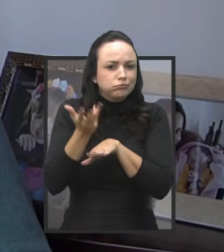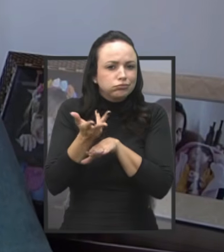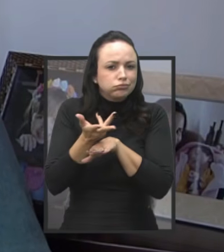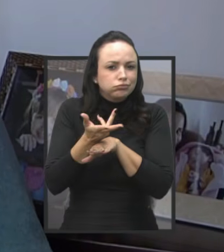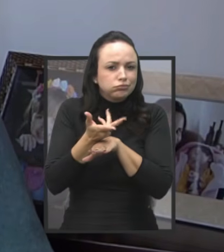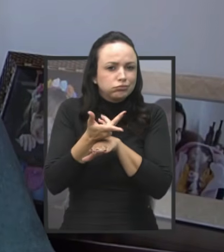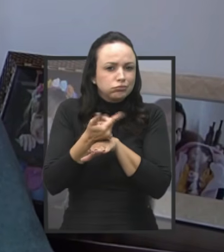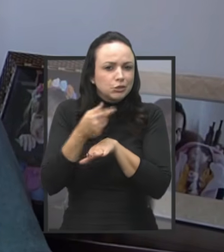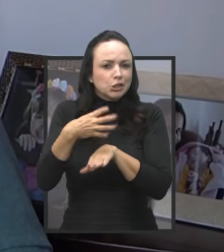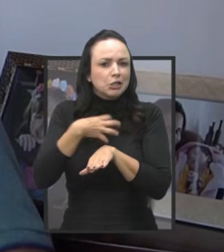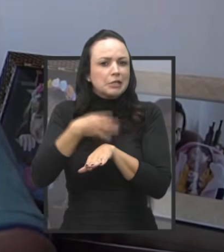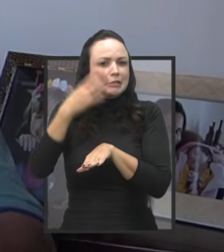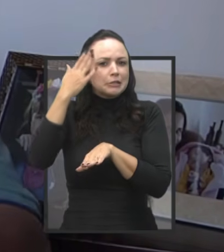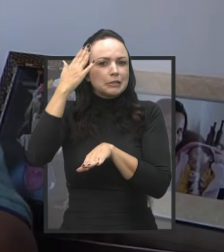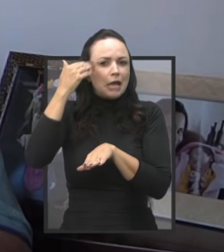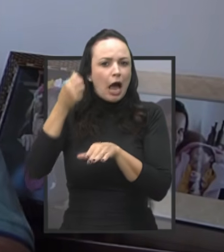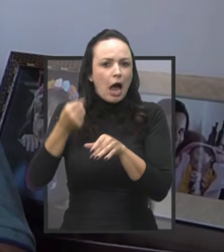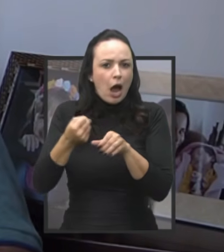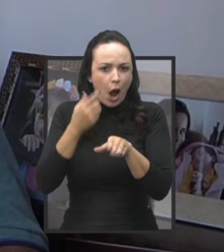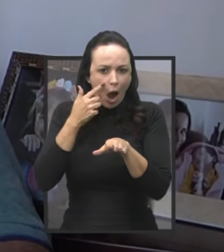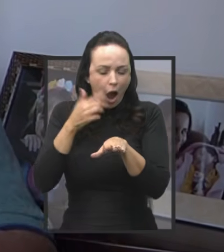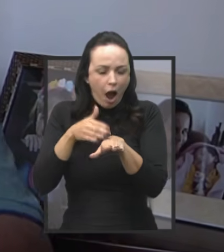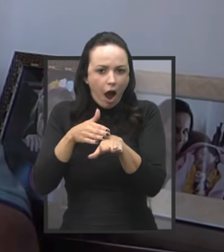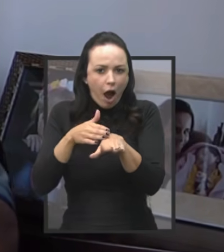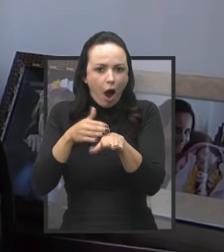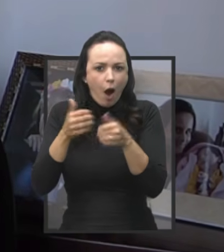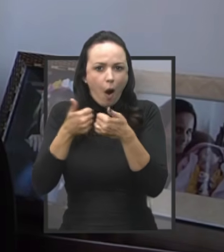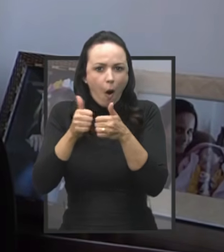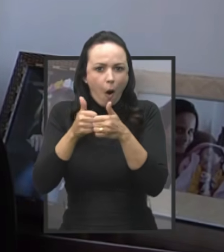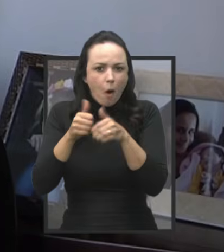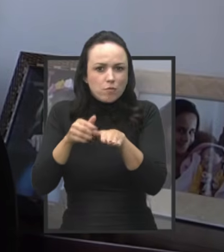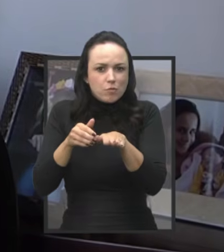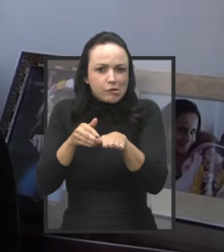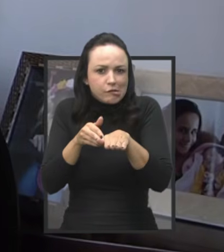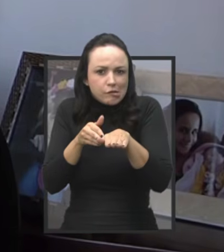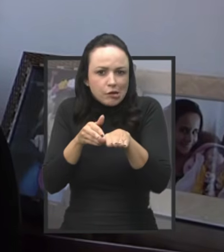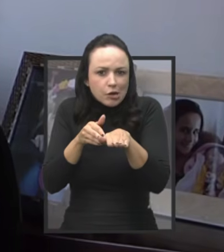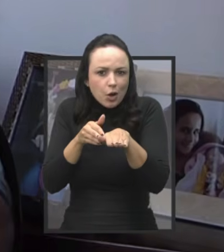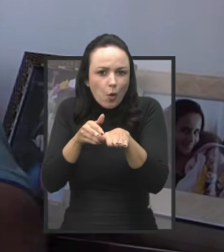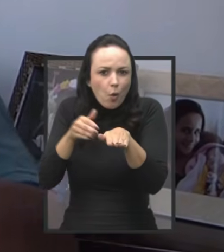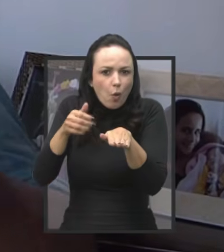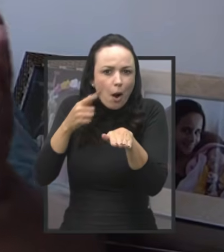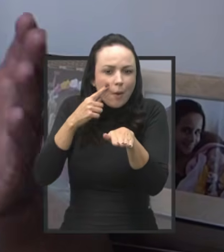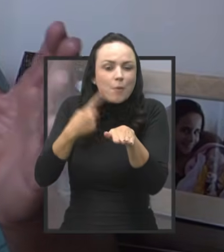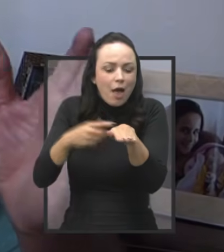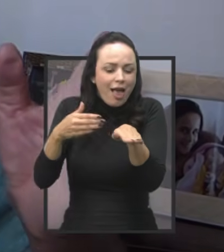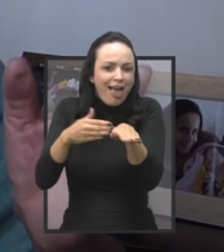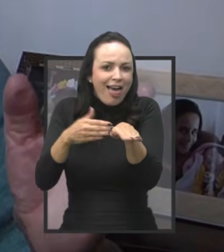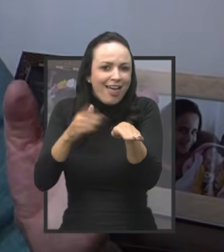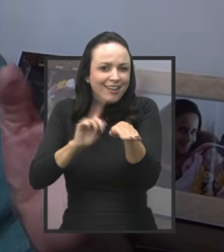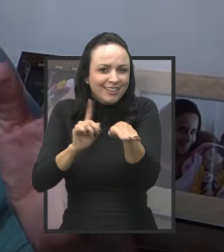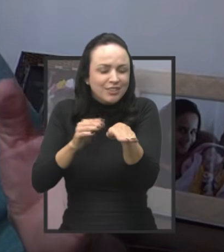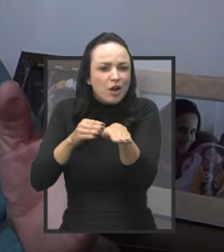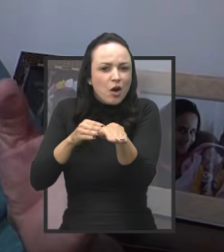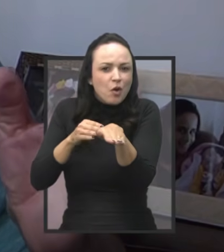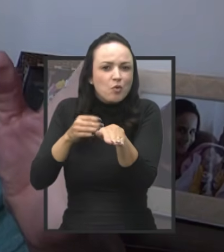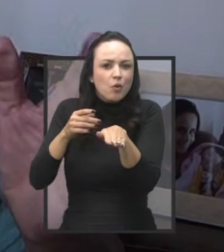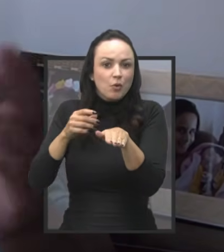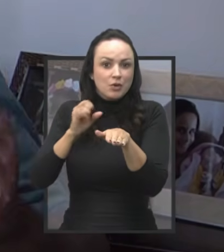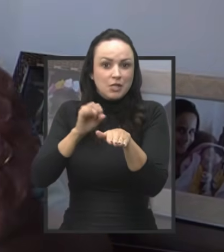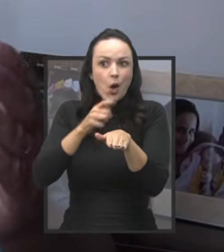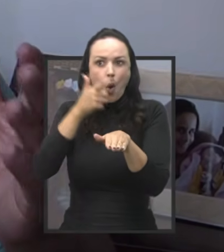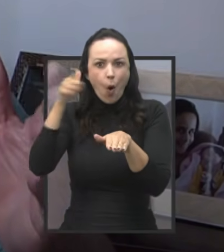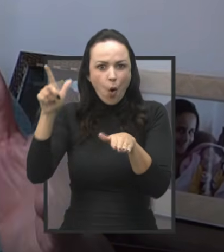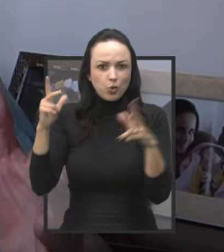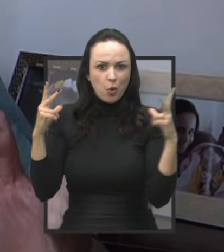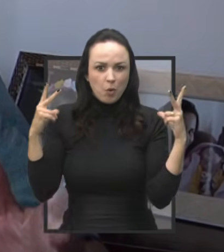passar naquele pontilhão, que ele passava com a frente do ônibus de um meio esgueiado para não pegar a traseira, porque a traseira pegava, se